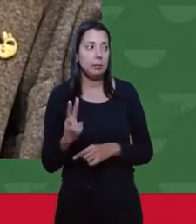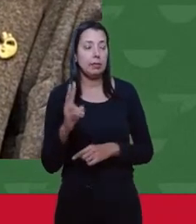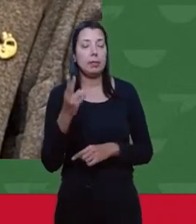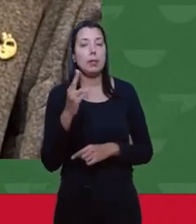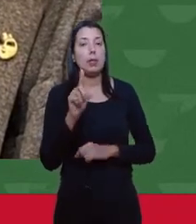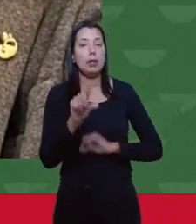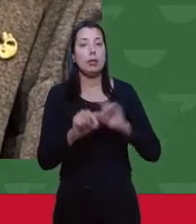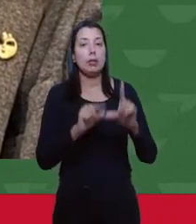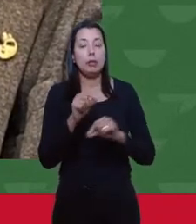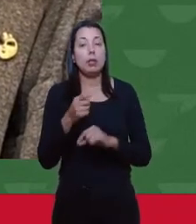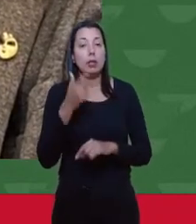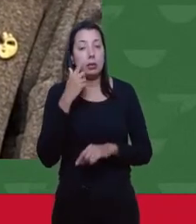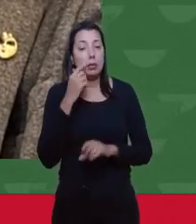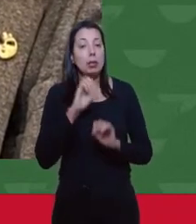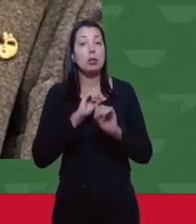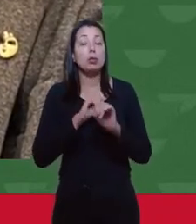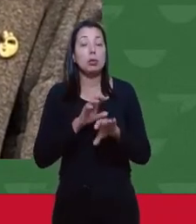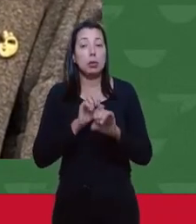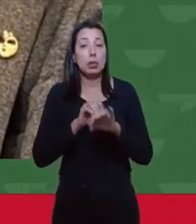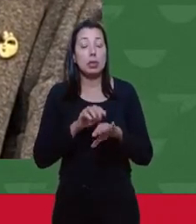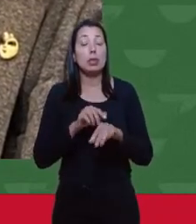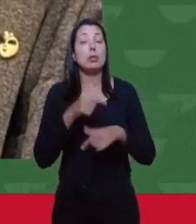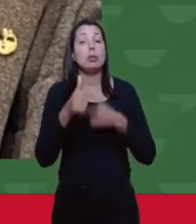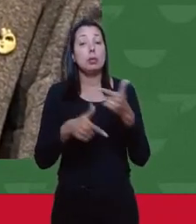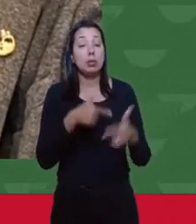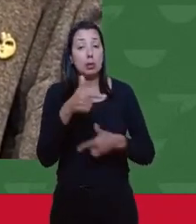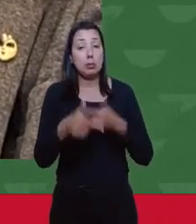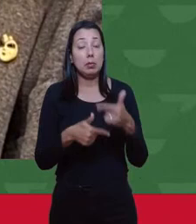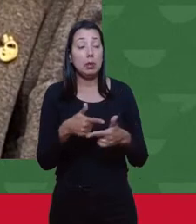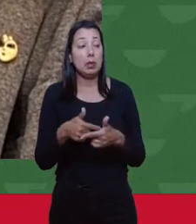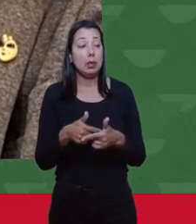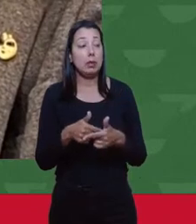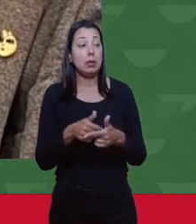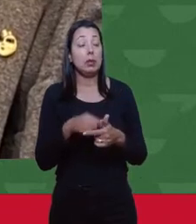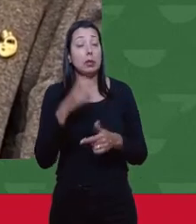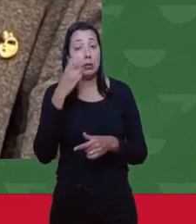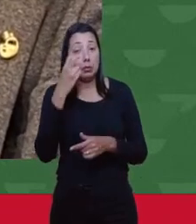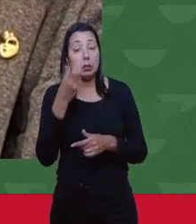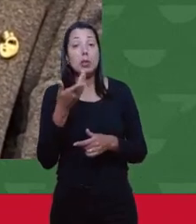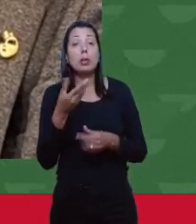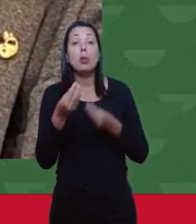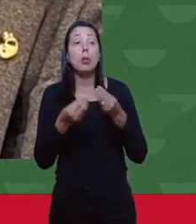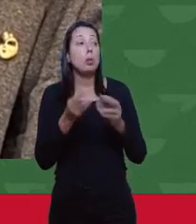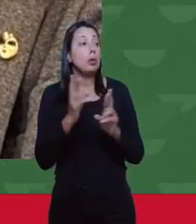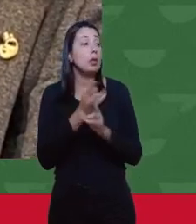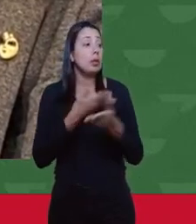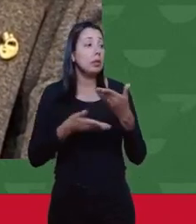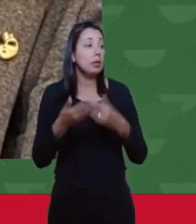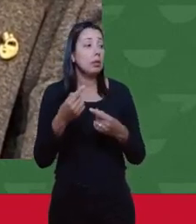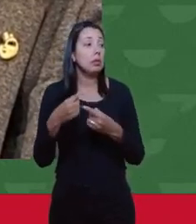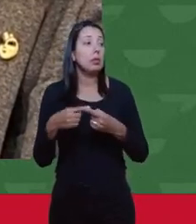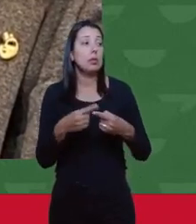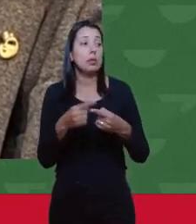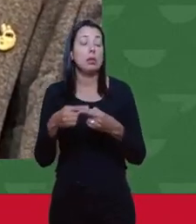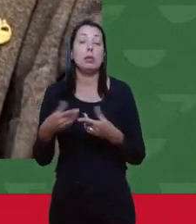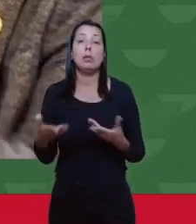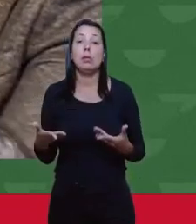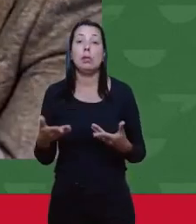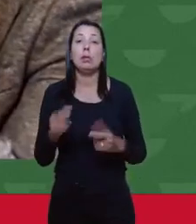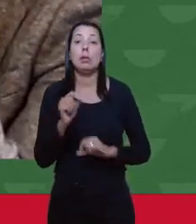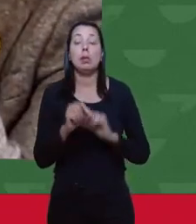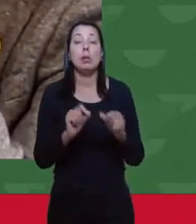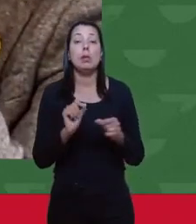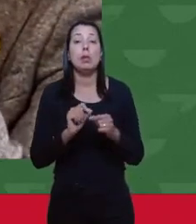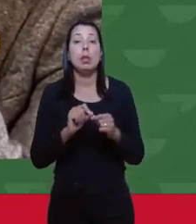essas opções do ponto de vista da educação, do emprego, do mundo do trabalho, da cultura, e comparativamente em experiências que existem em outros países, já que o nosso